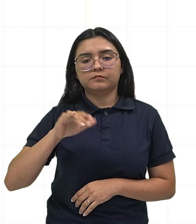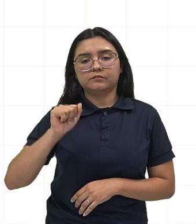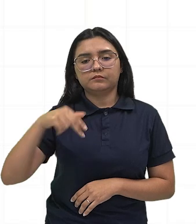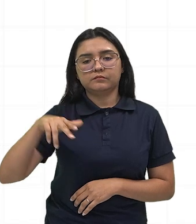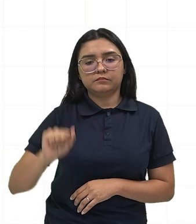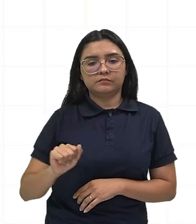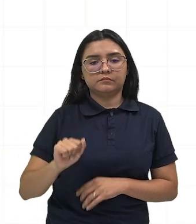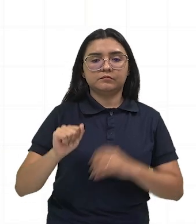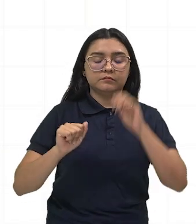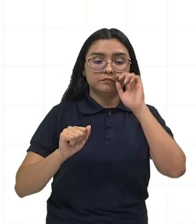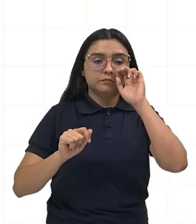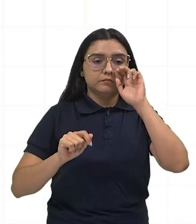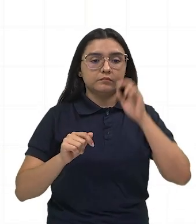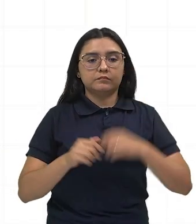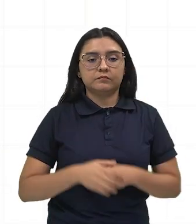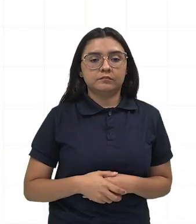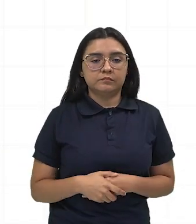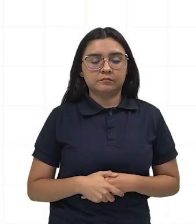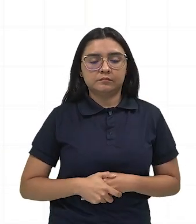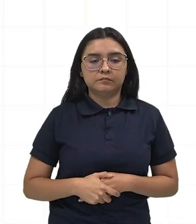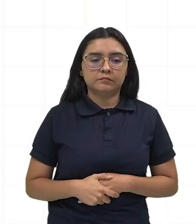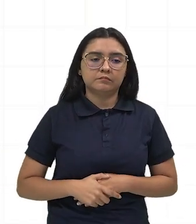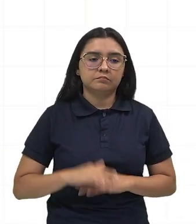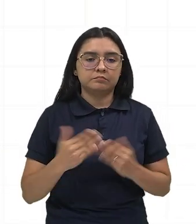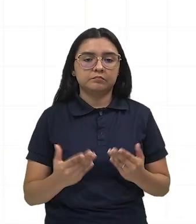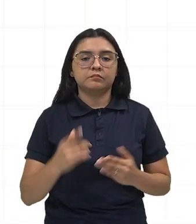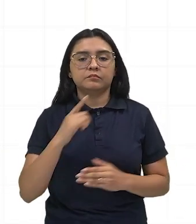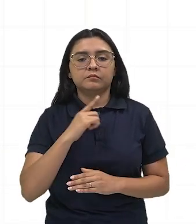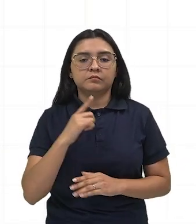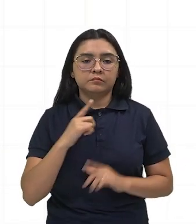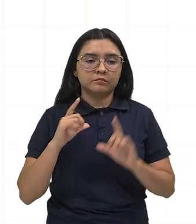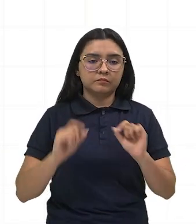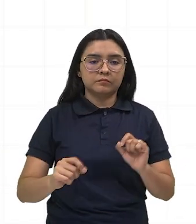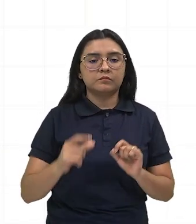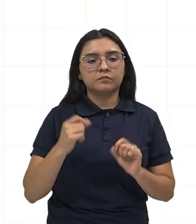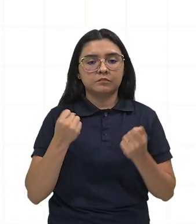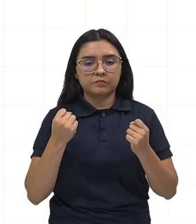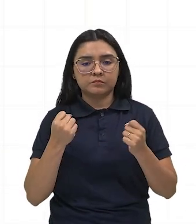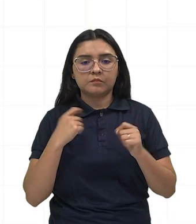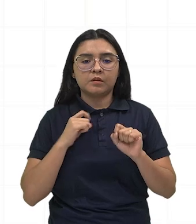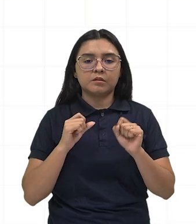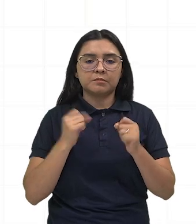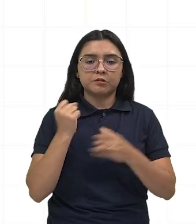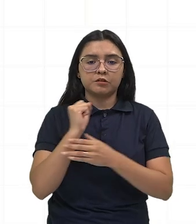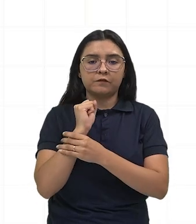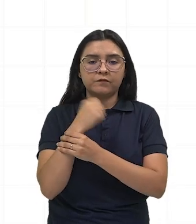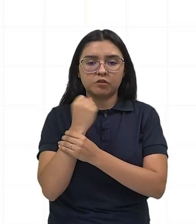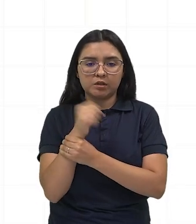sobre mediana. Olha, considere que uma academia de fisioterapia,